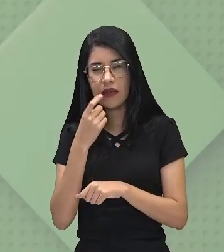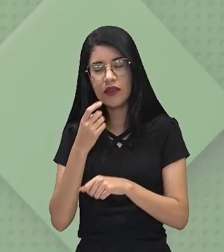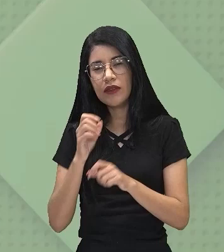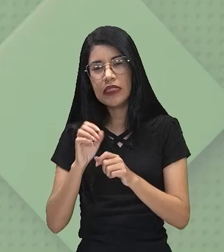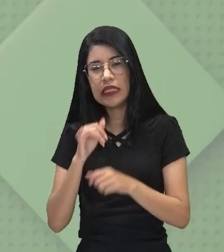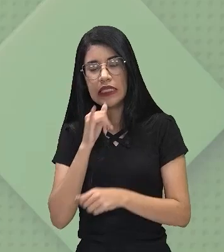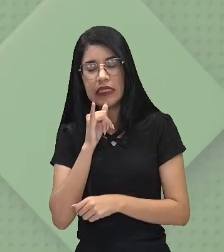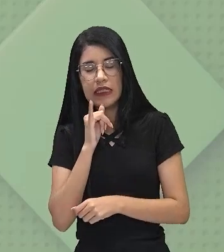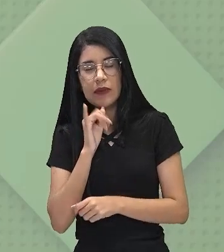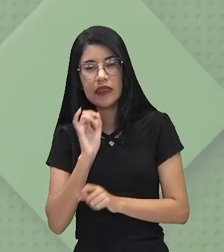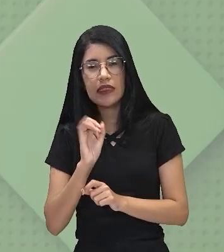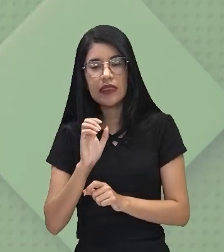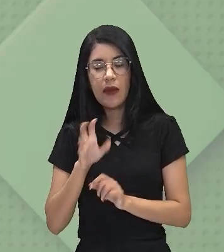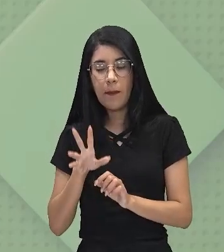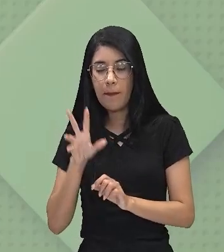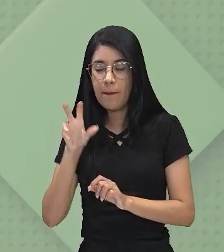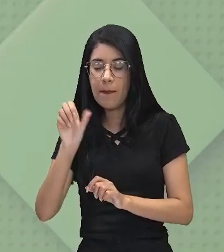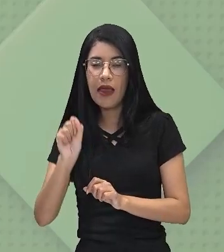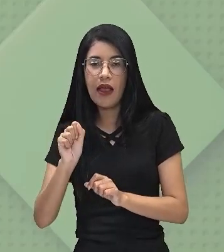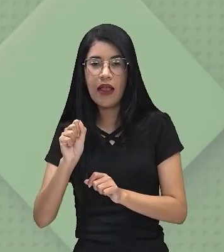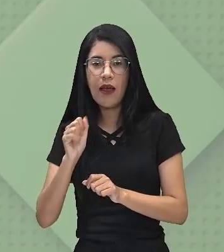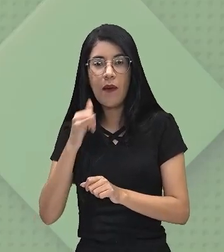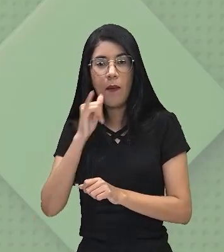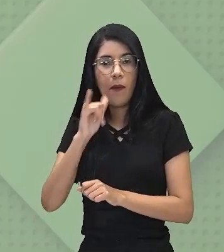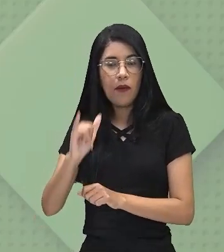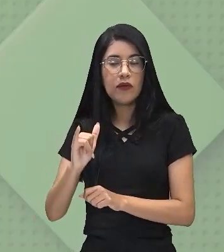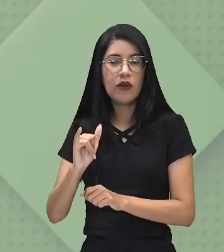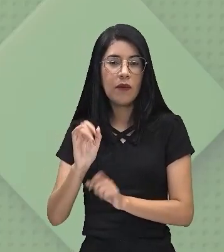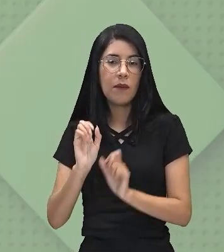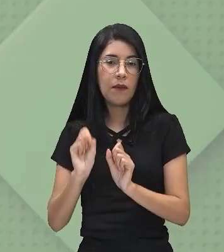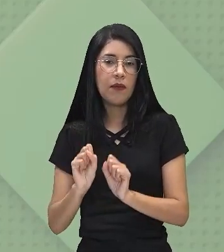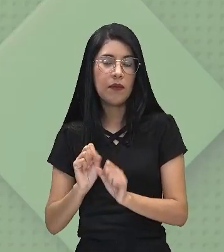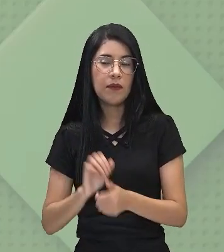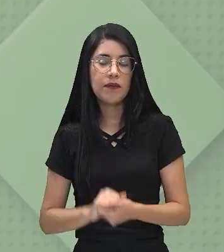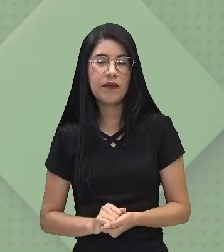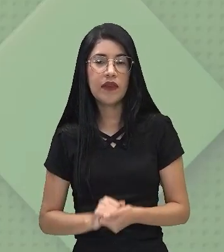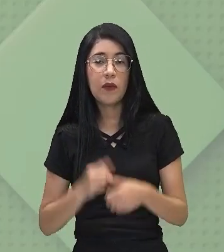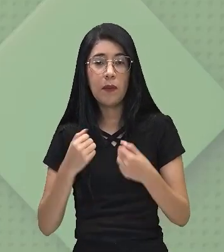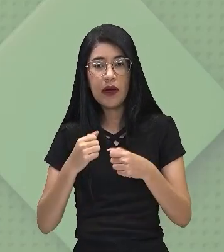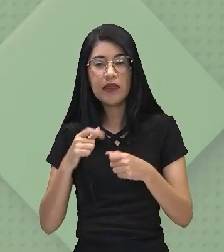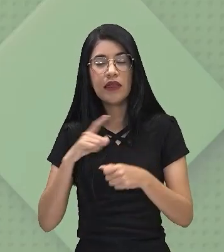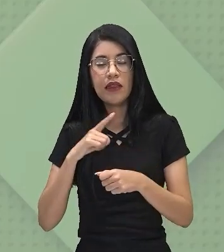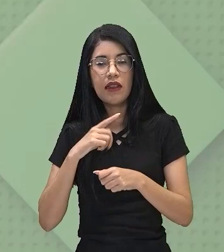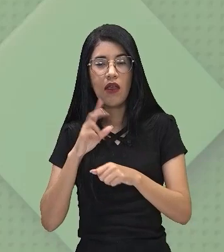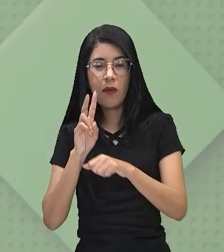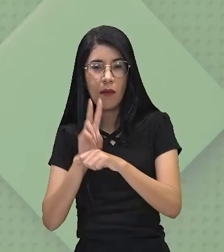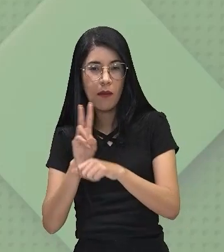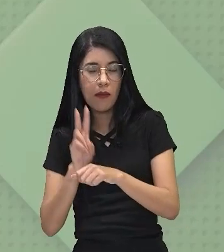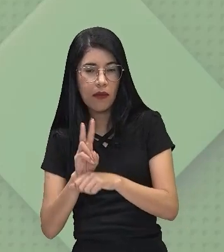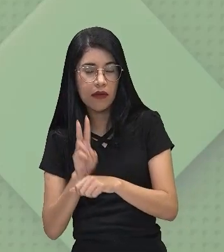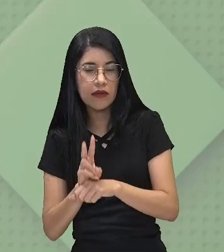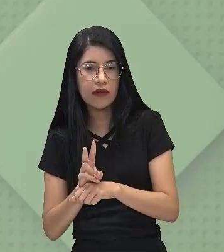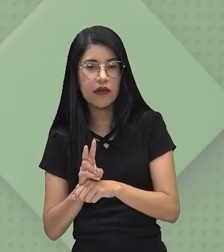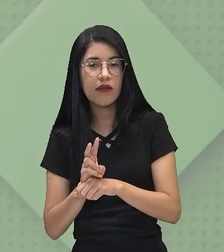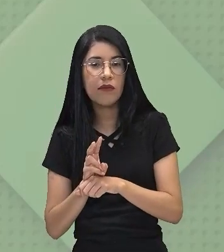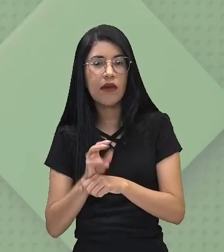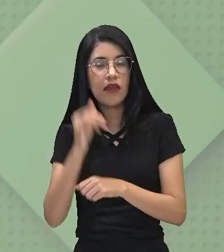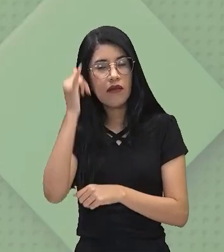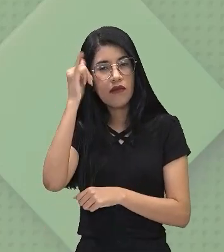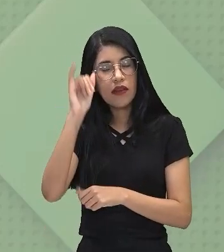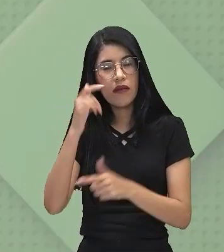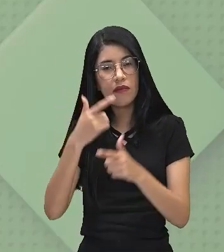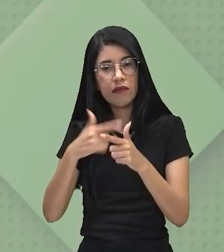num fio daquele, a gente tomaria um choque, né? Uma grande descarga elétrica ali. Então ele precisa estar revestido por um material isolante, onde as